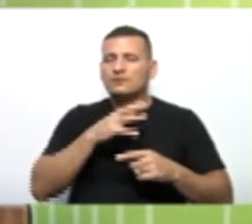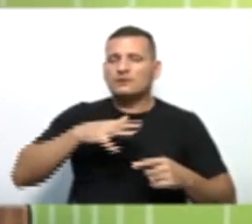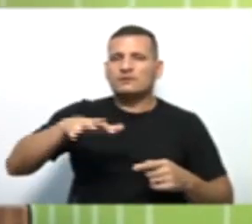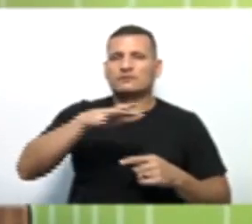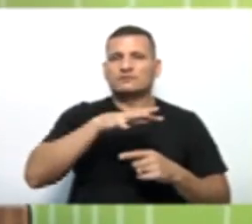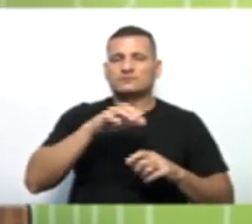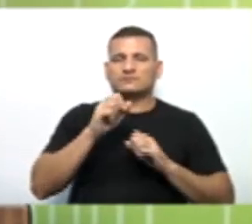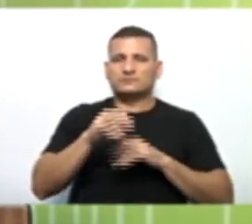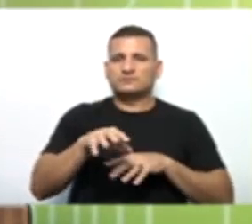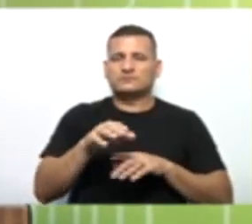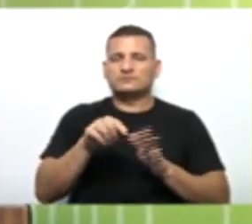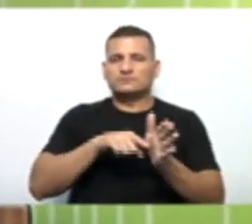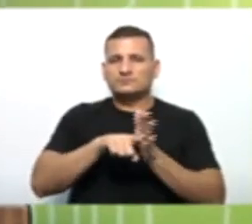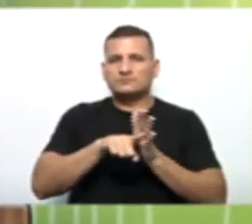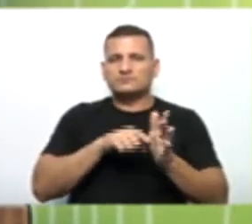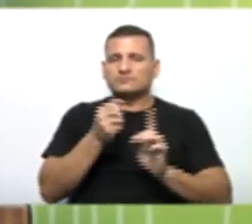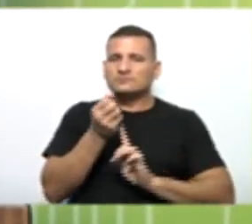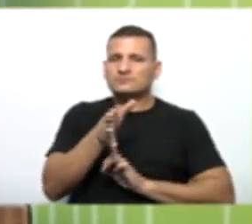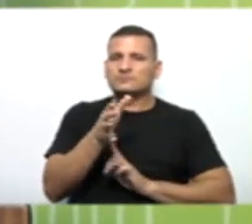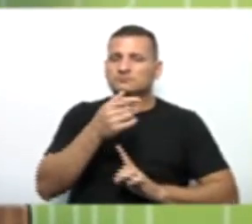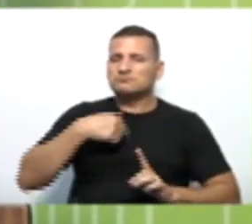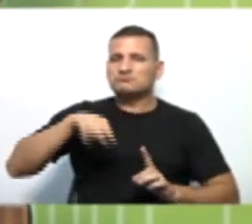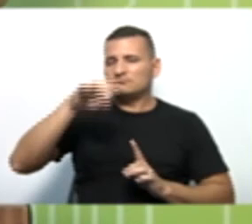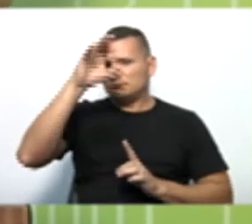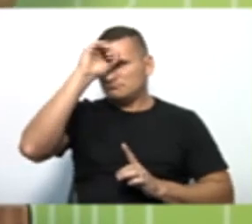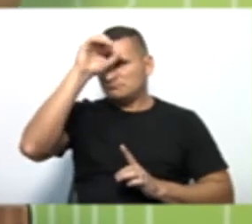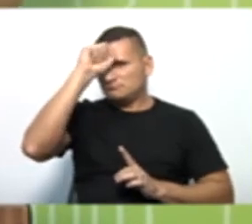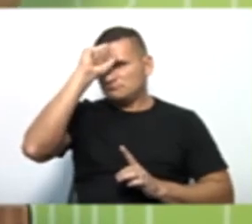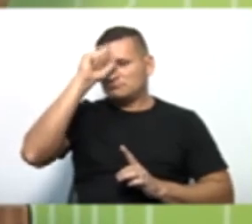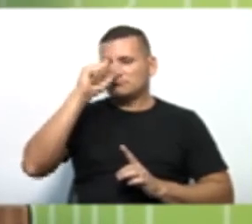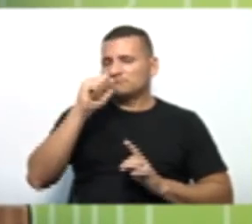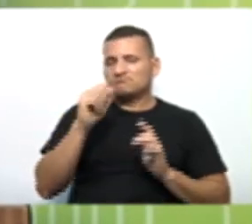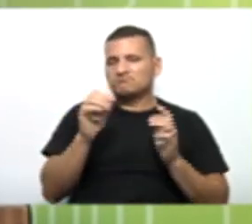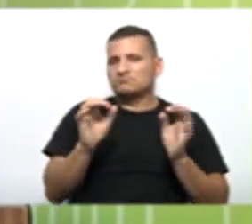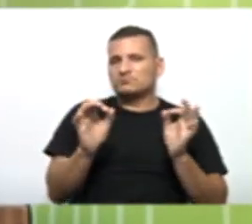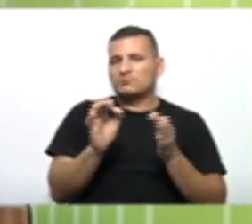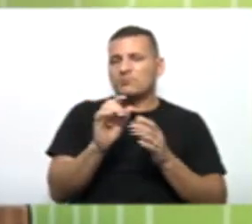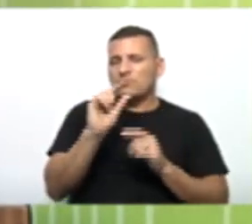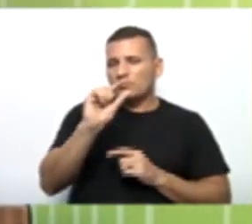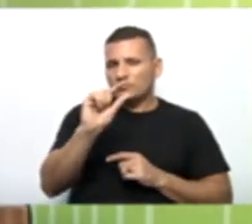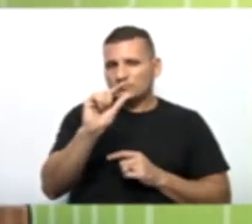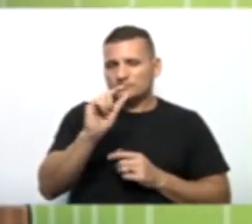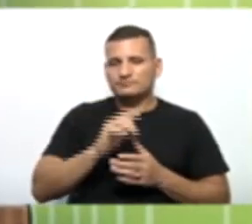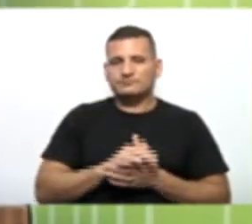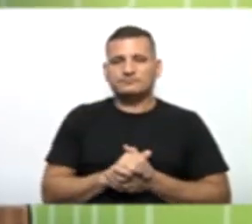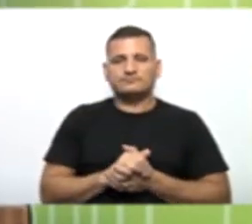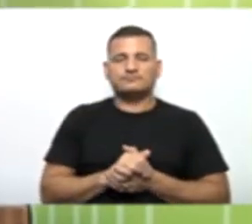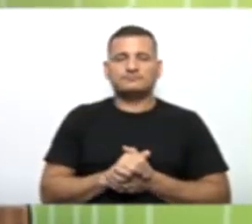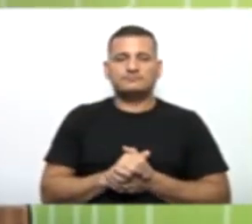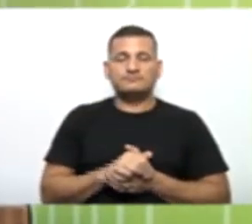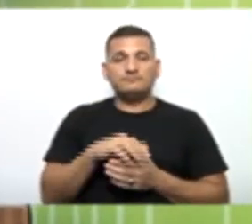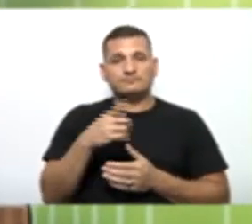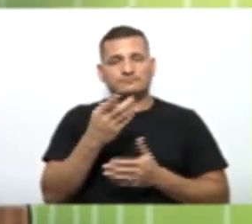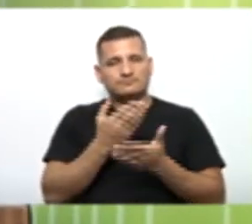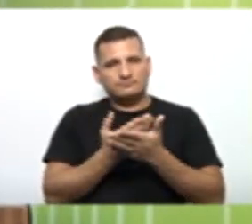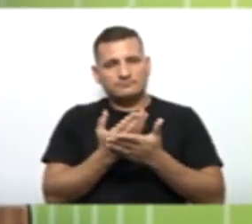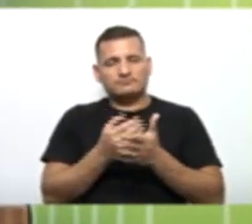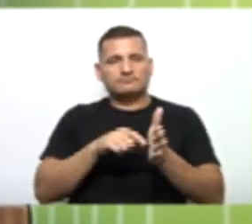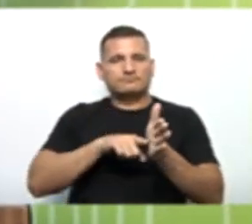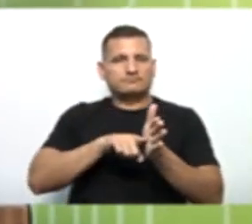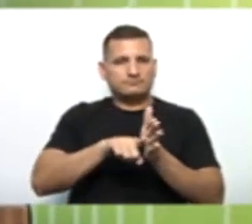ensino da pesquisa da extensão nós não aprenderíamos tanto com nós aprendemos ensinando vocês então estudem